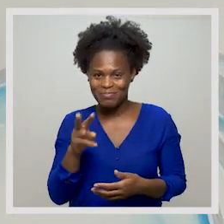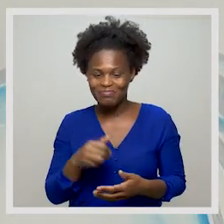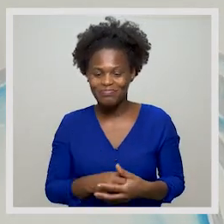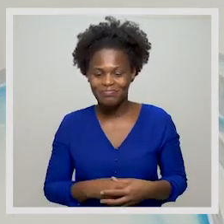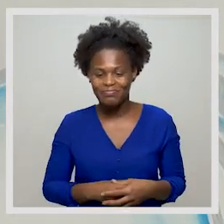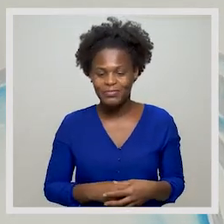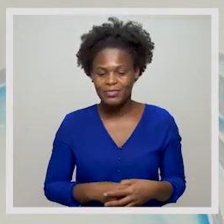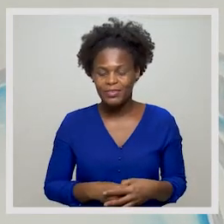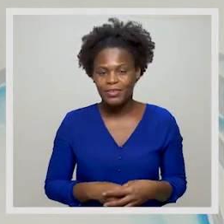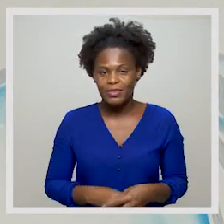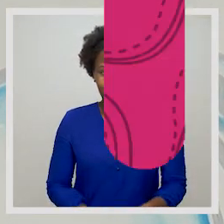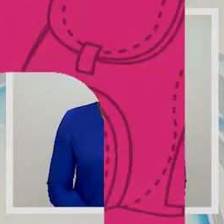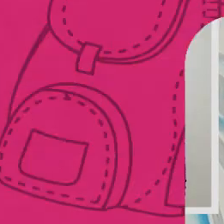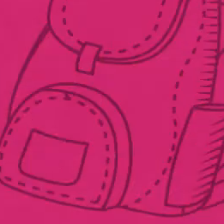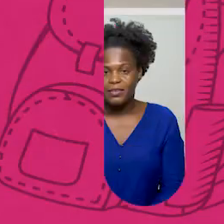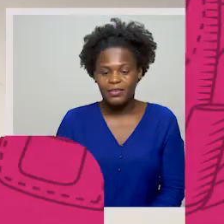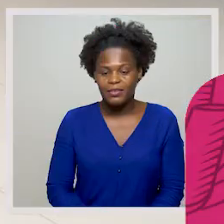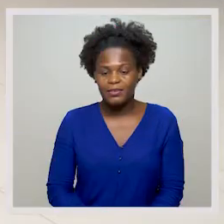Viram?